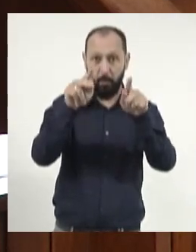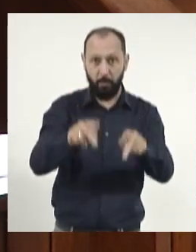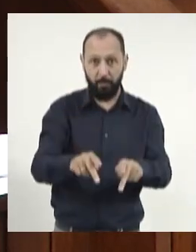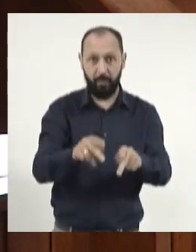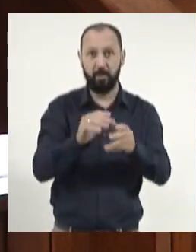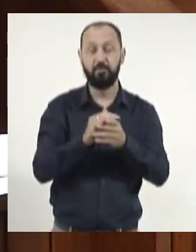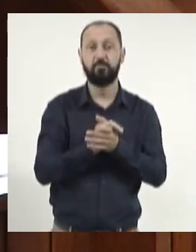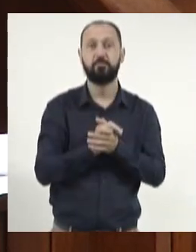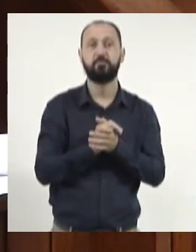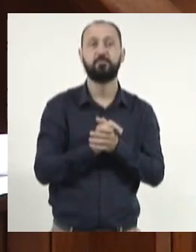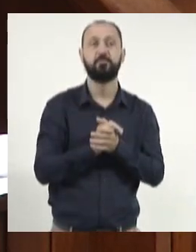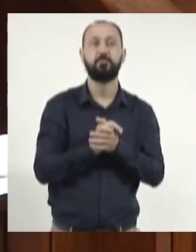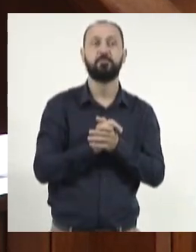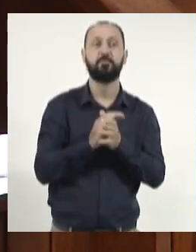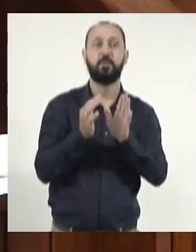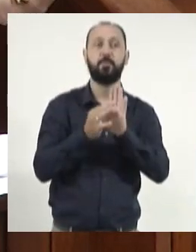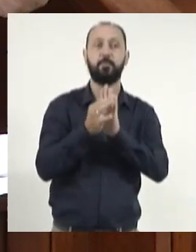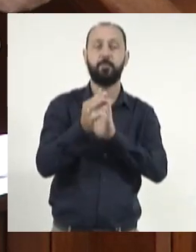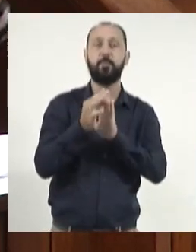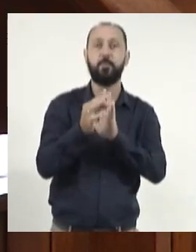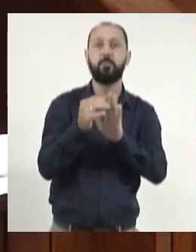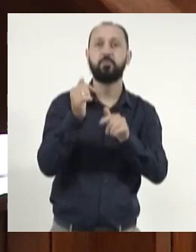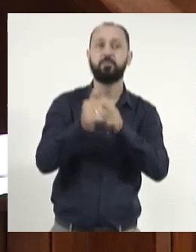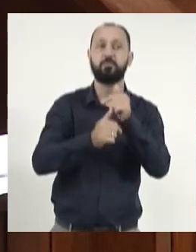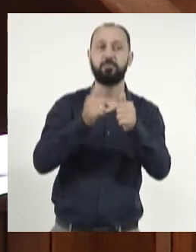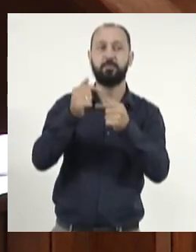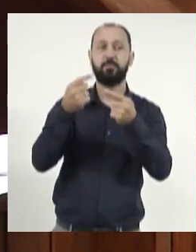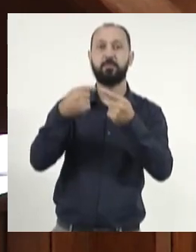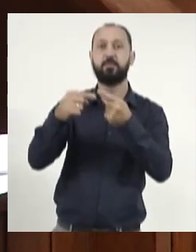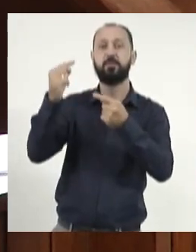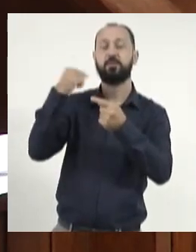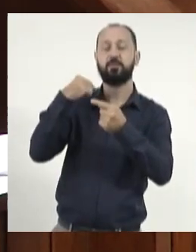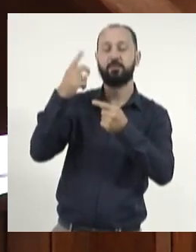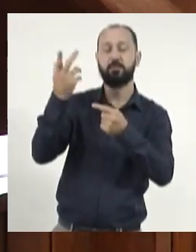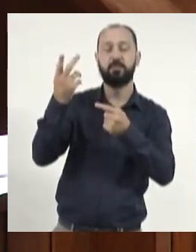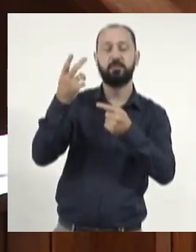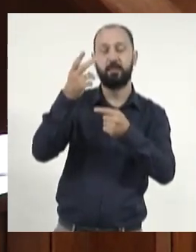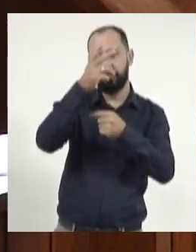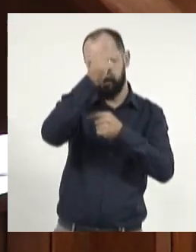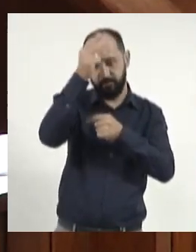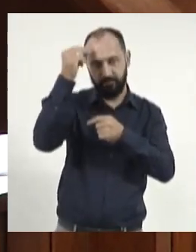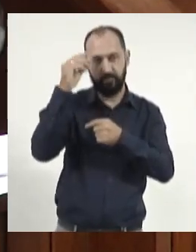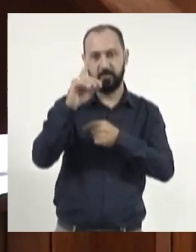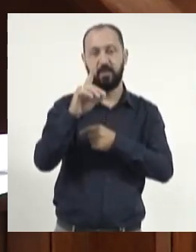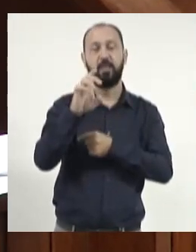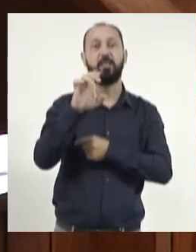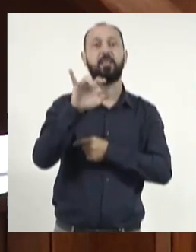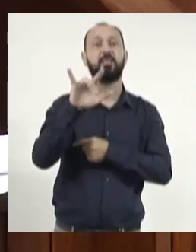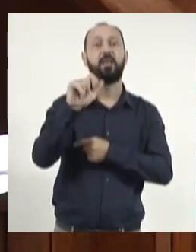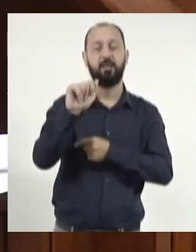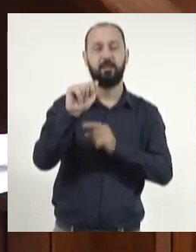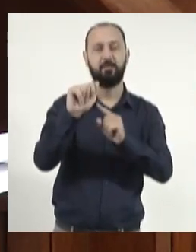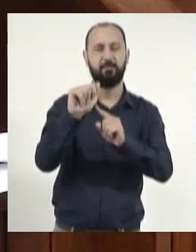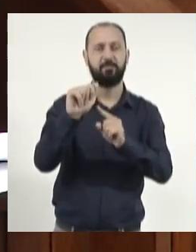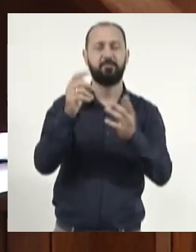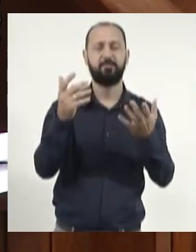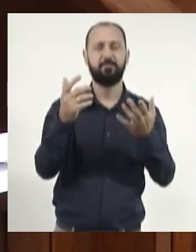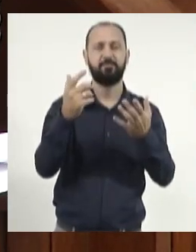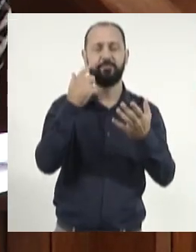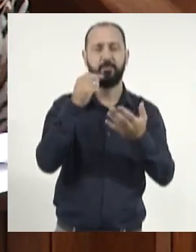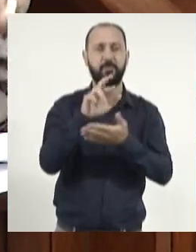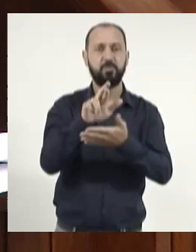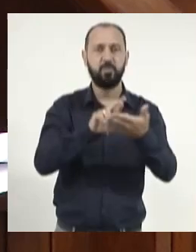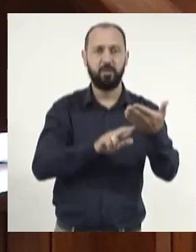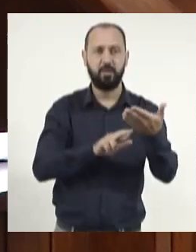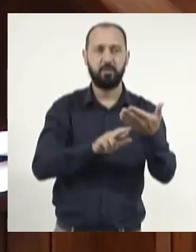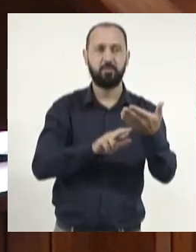pública proposta no mandato da então prefeita Délia Razzouk. Ou seja, ele apresentou um